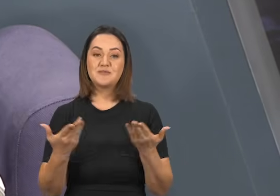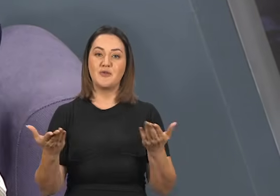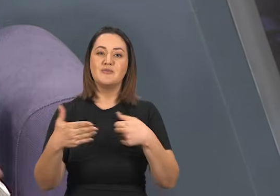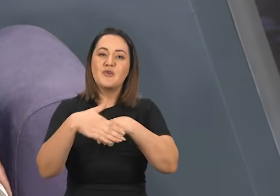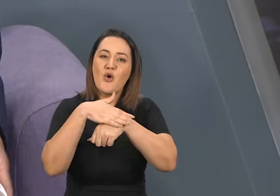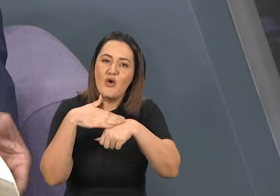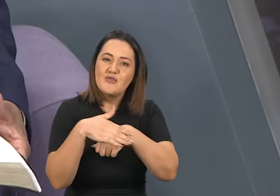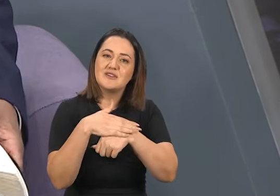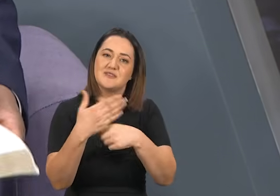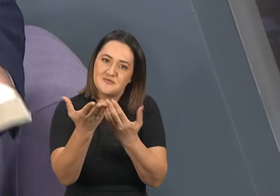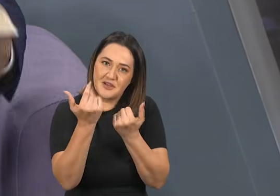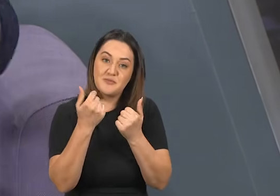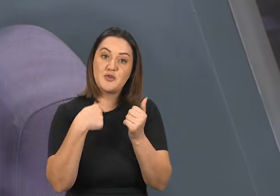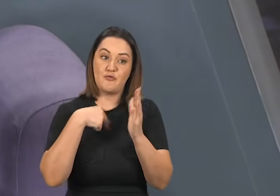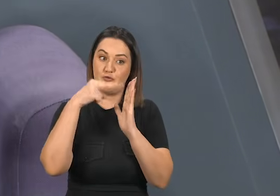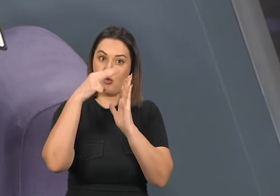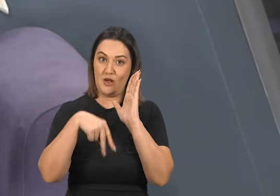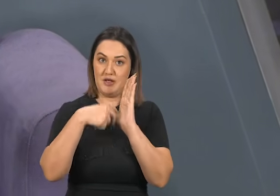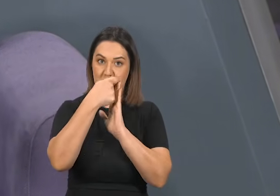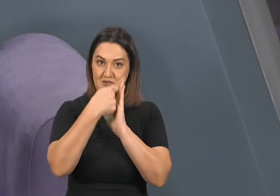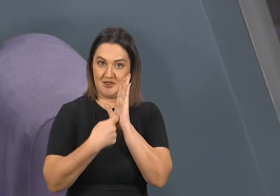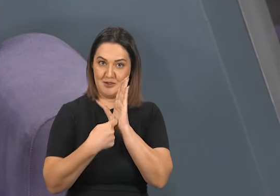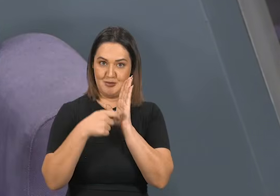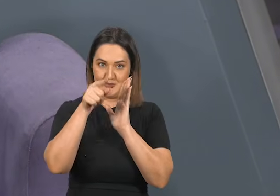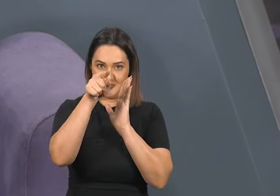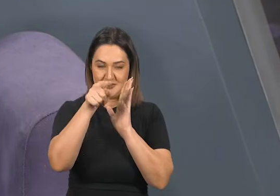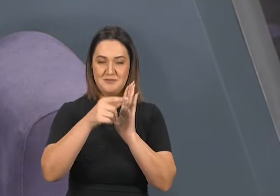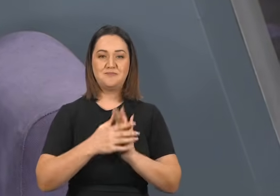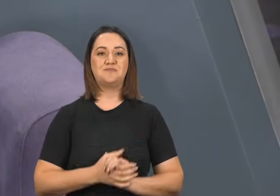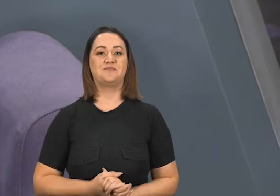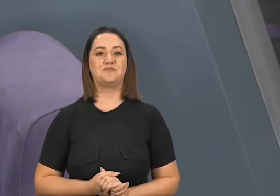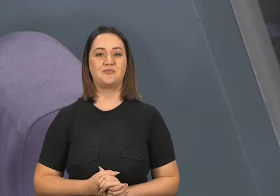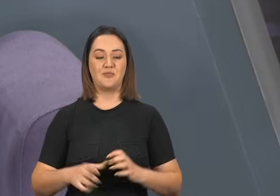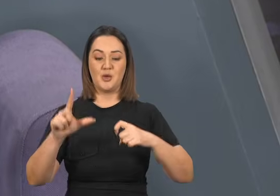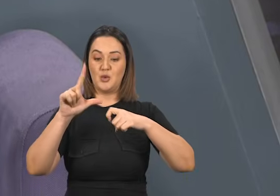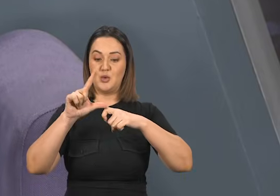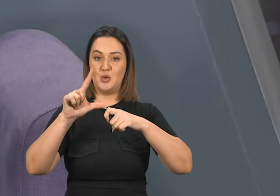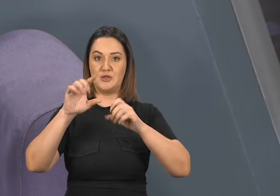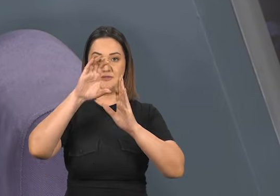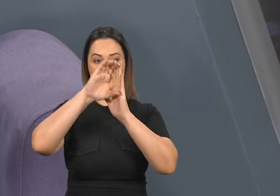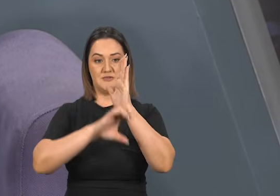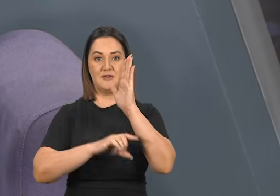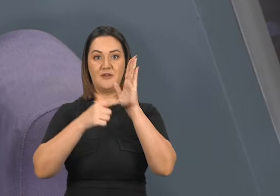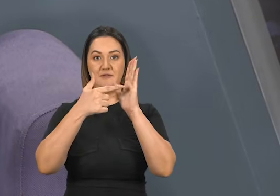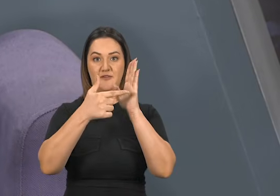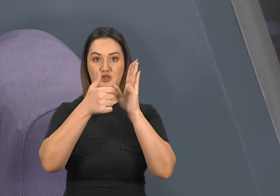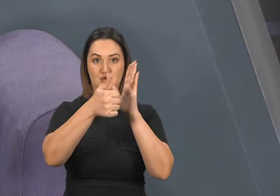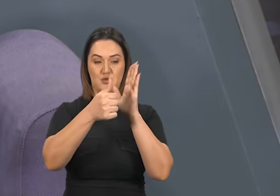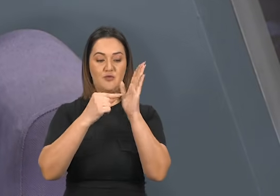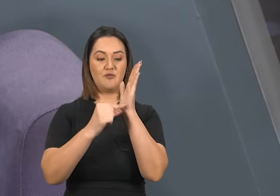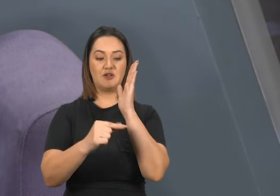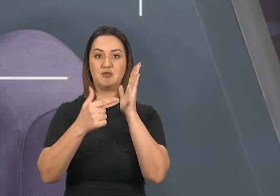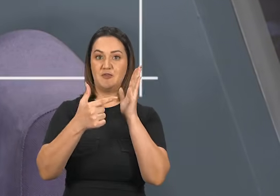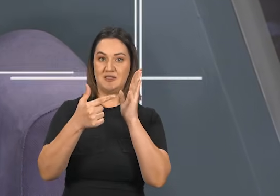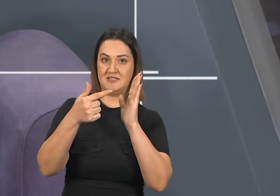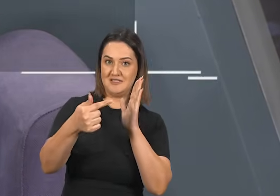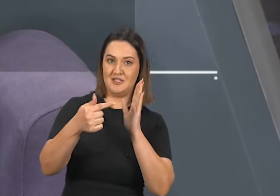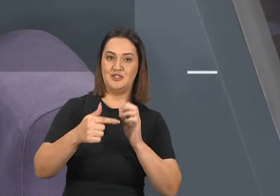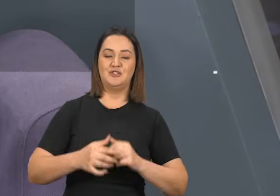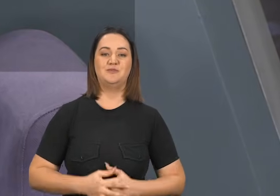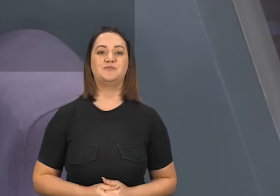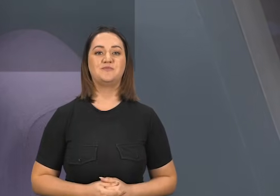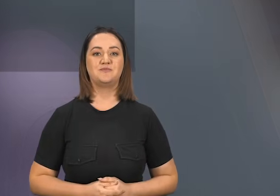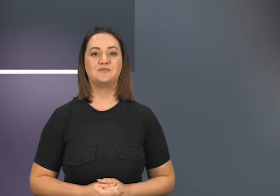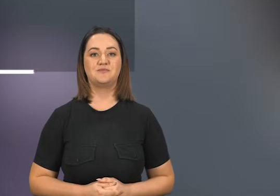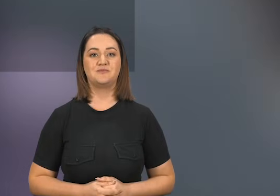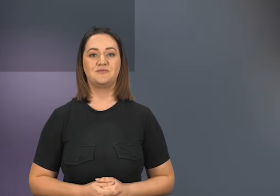Ok, vamos conversar. Eu vou ler mais um texto para você. Lucas 21, verso 27. Olha